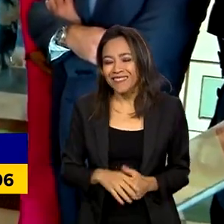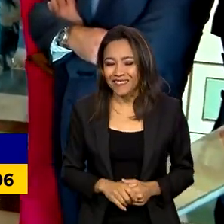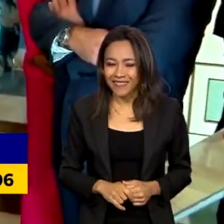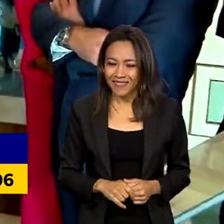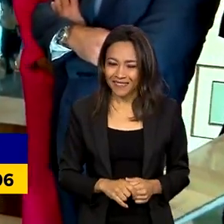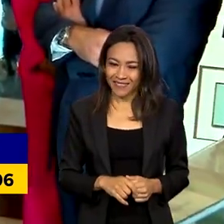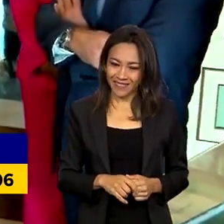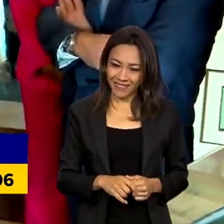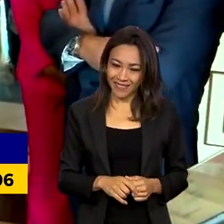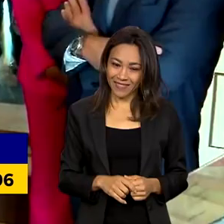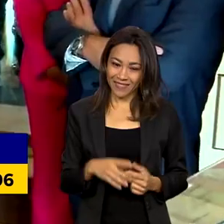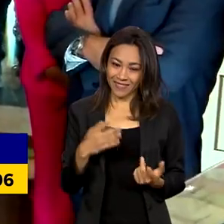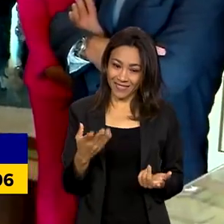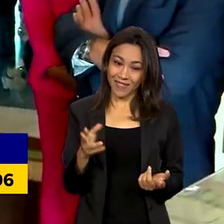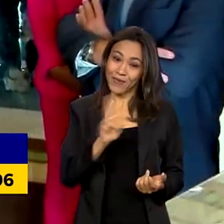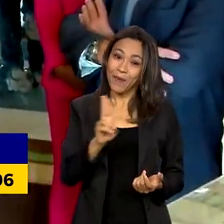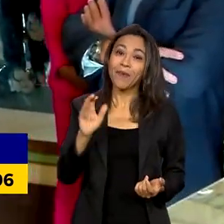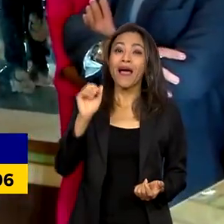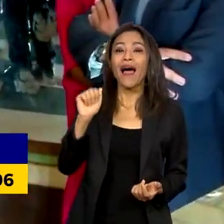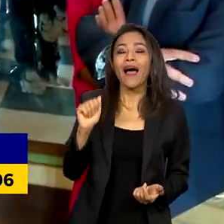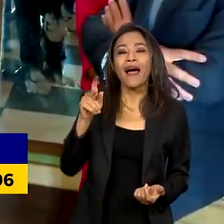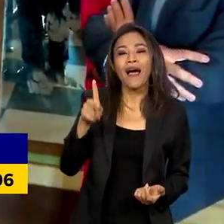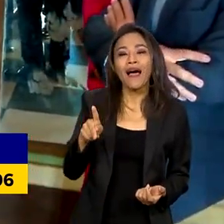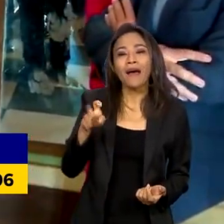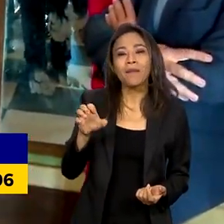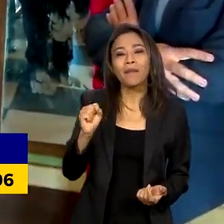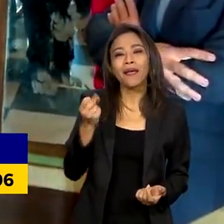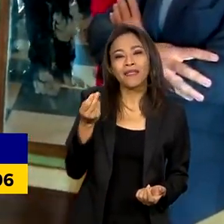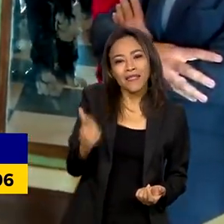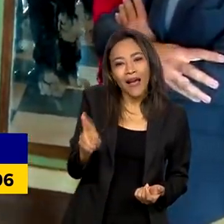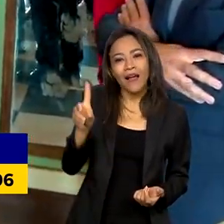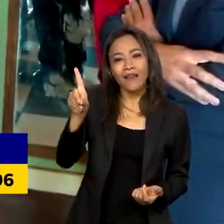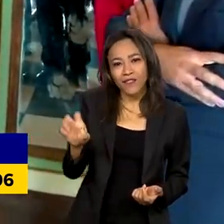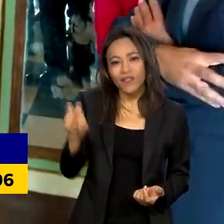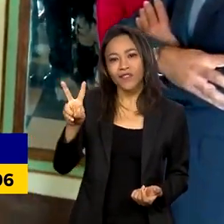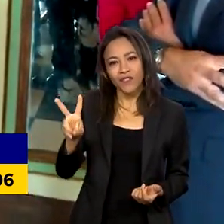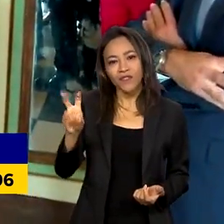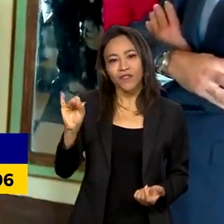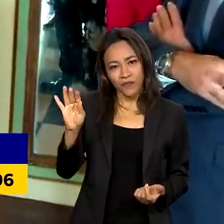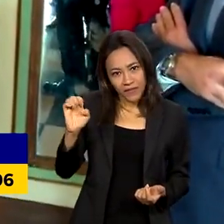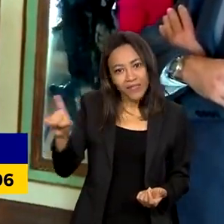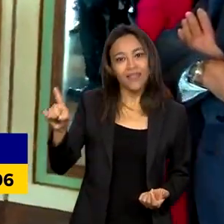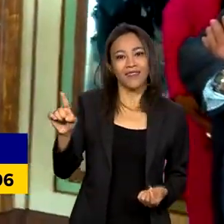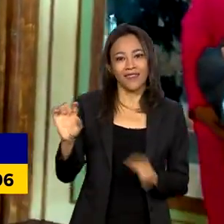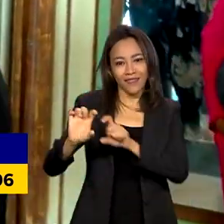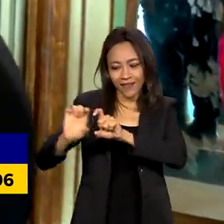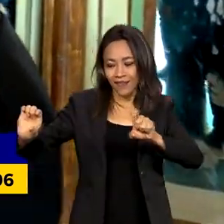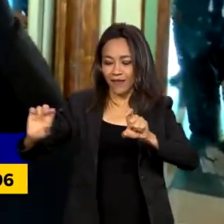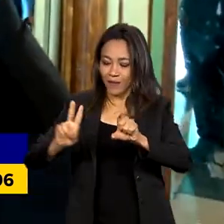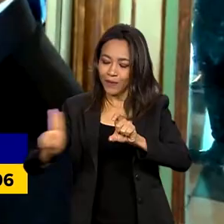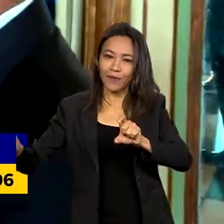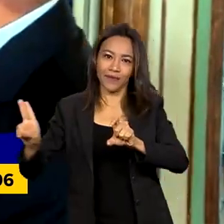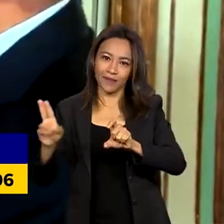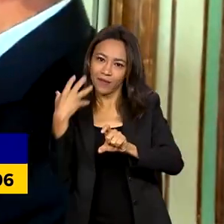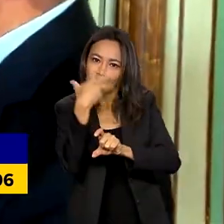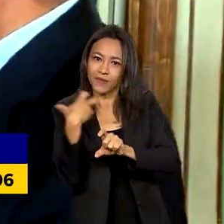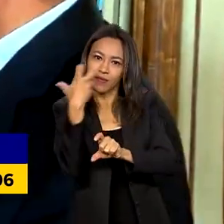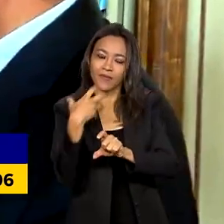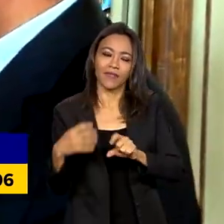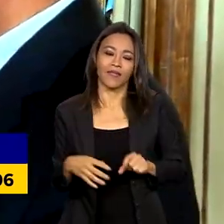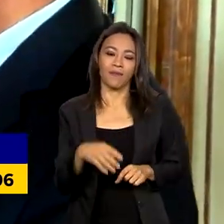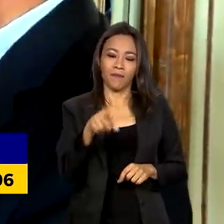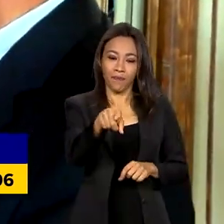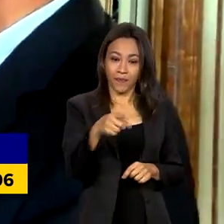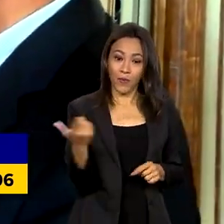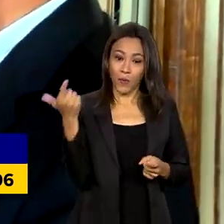você, né? Não, tanto. Construção, a banda. Tudo, o espetáculo no